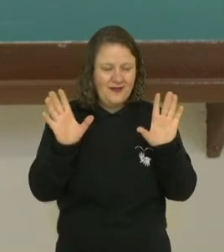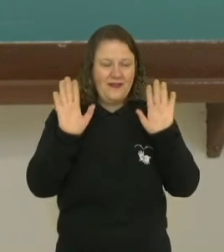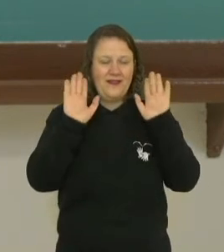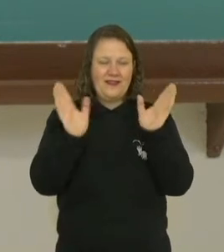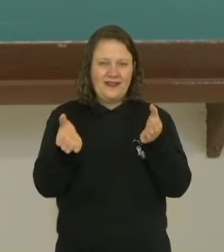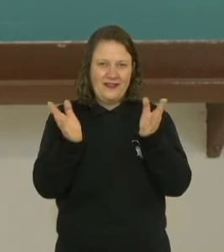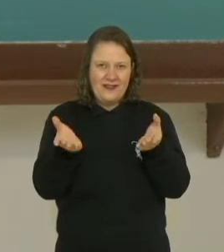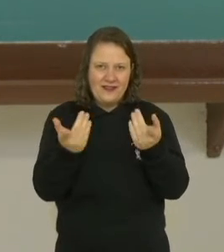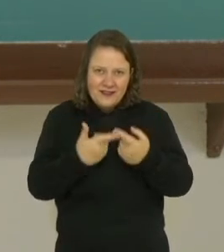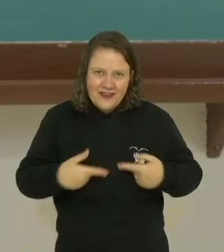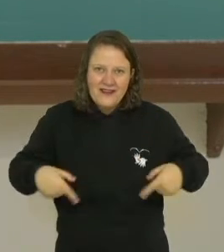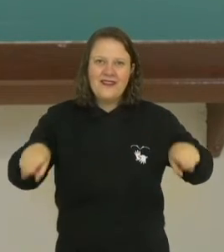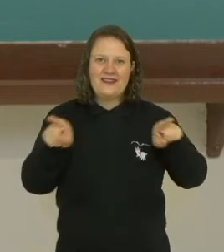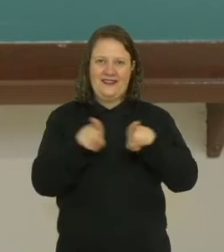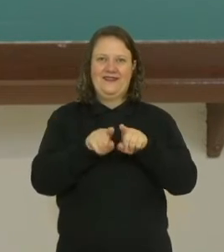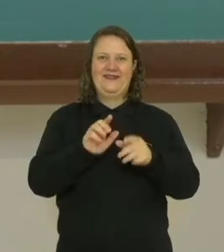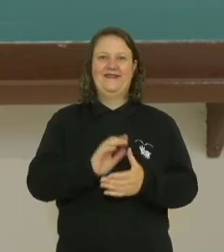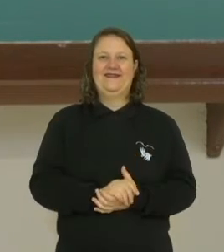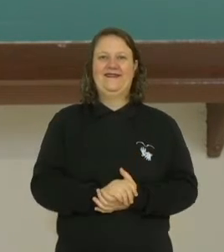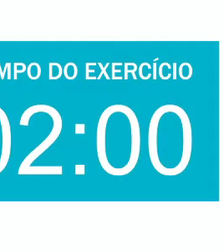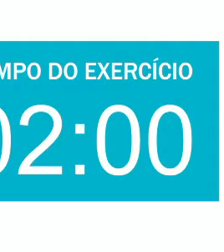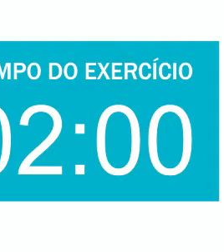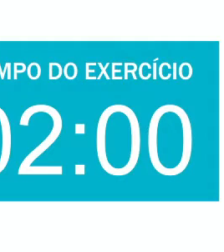cálculo aí no seu caderno e a gente já volta.